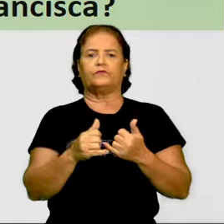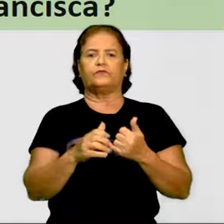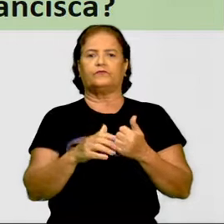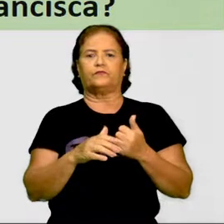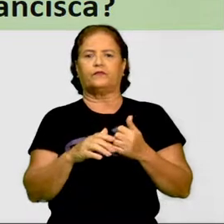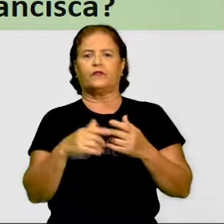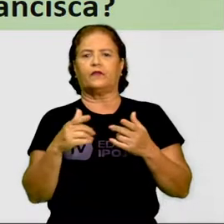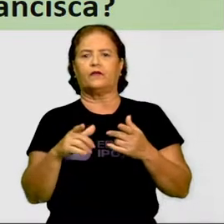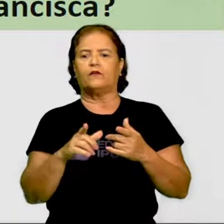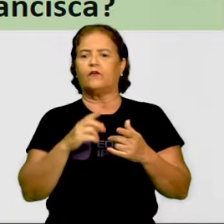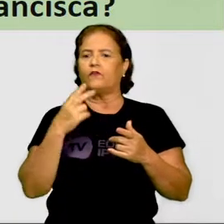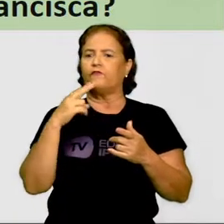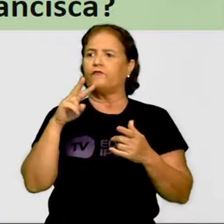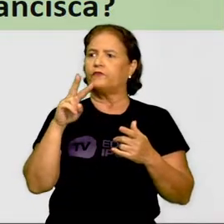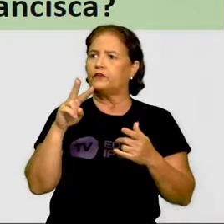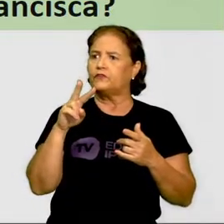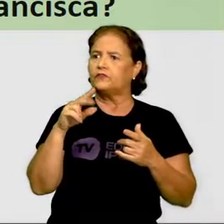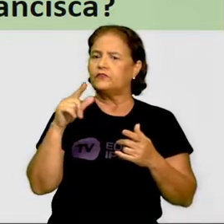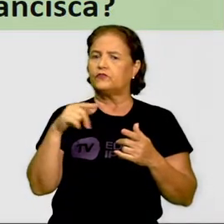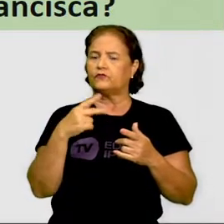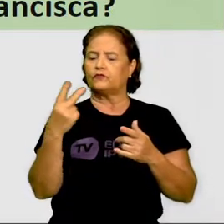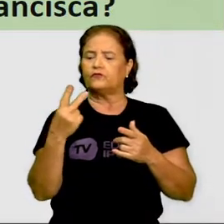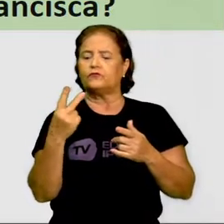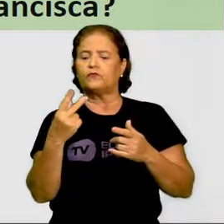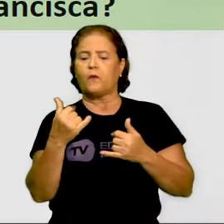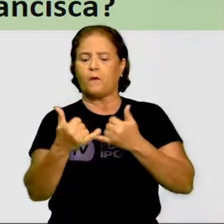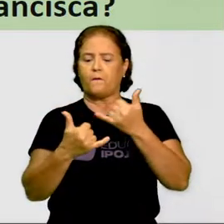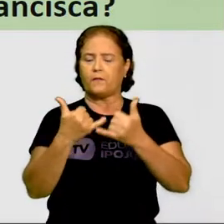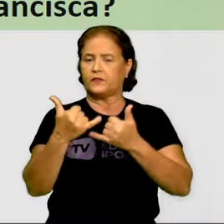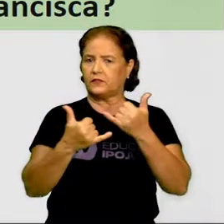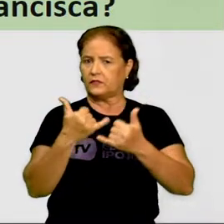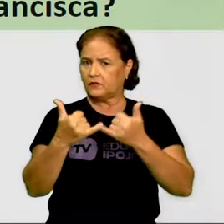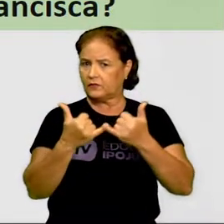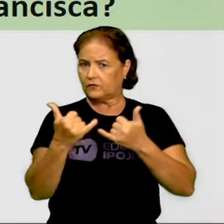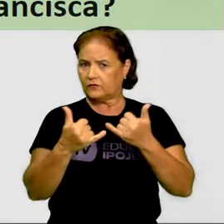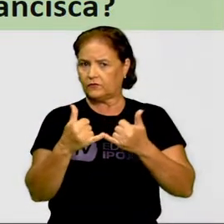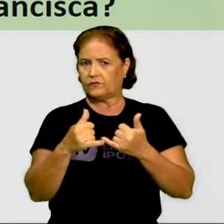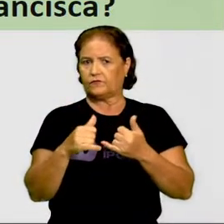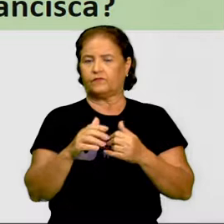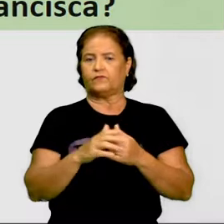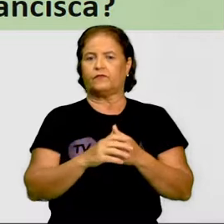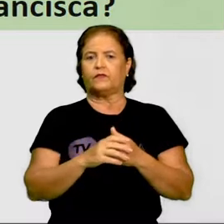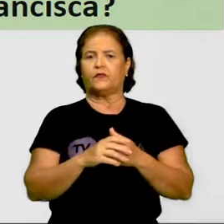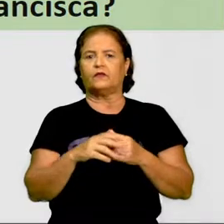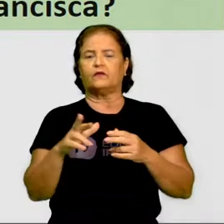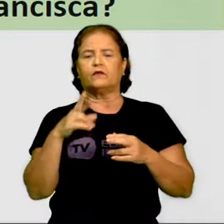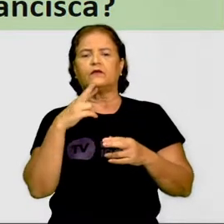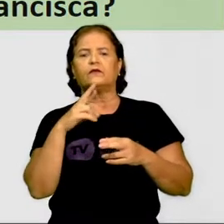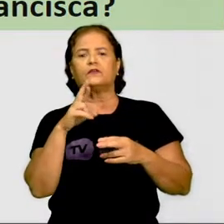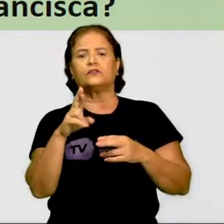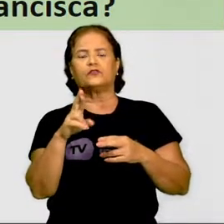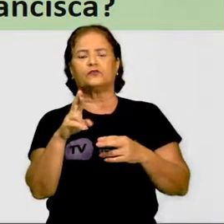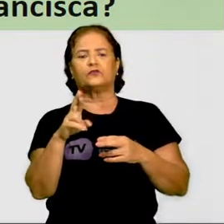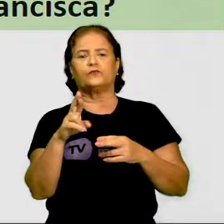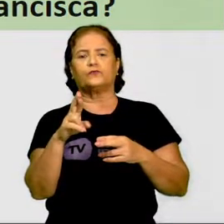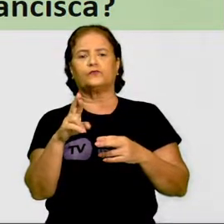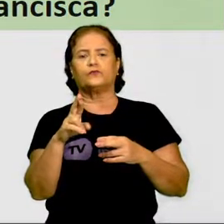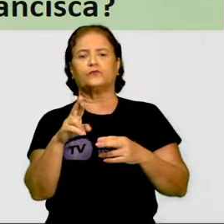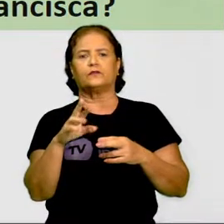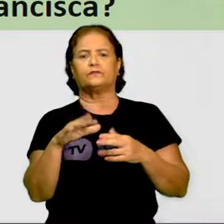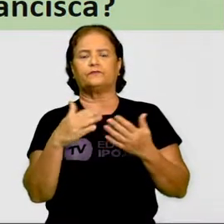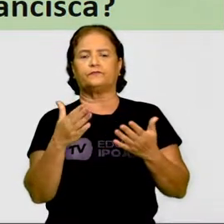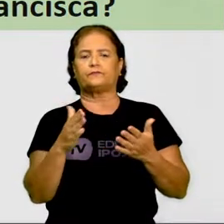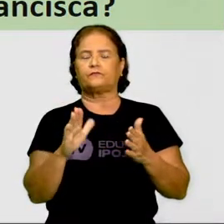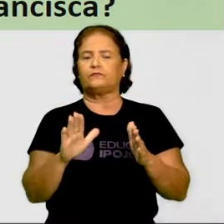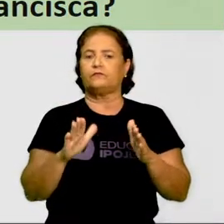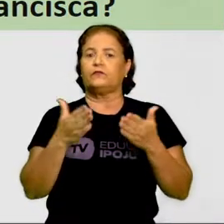que Francisca e Laura estão brincando. Agora me respondam aí, crianças.